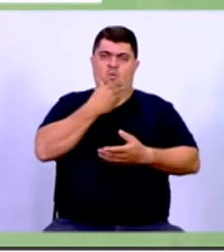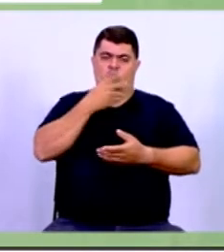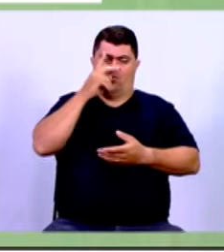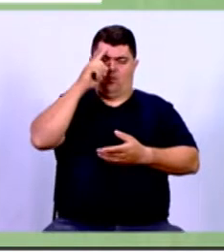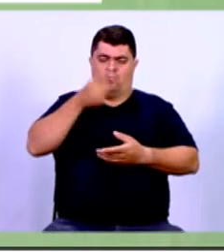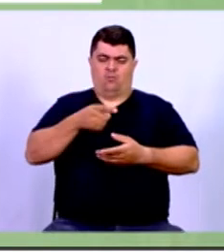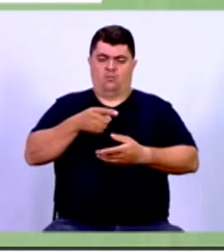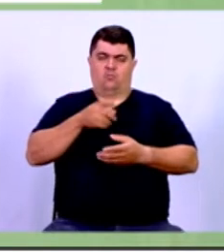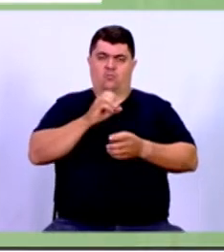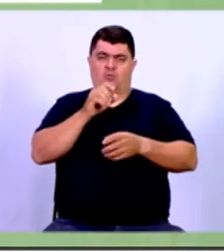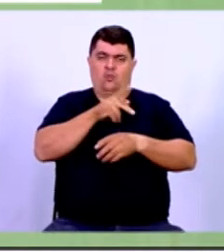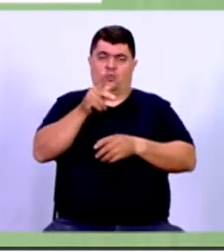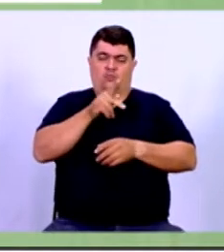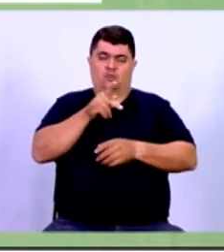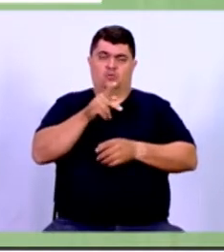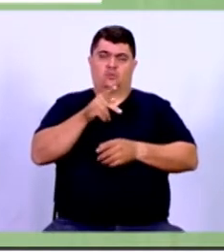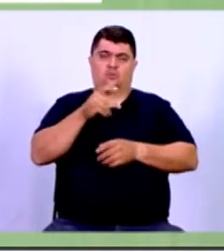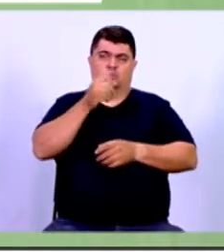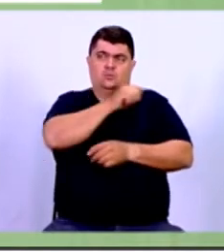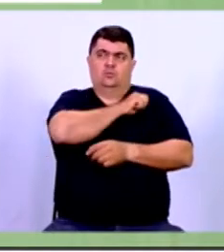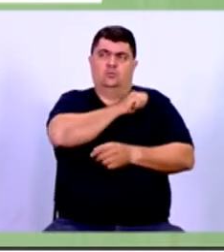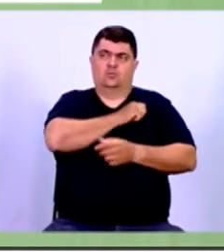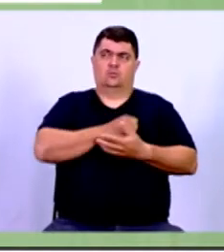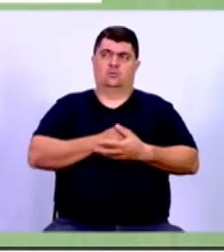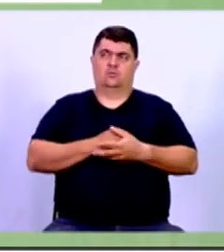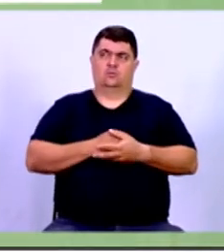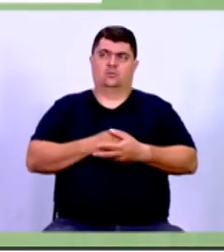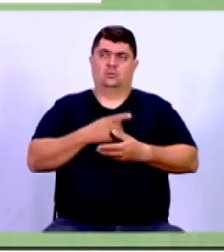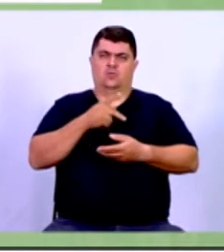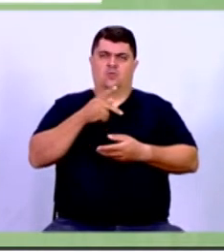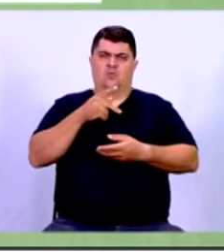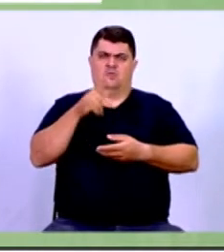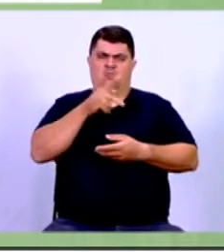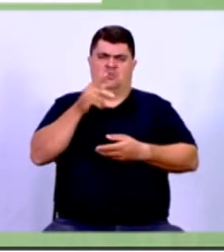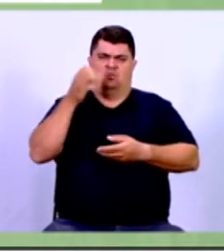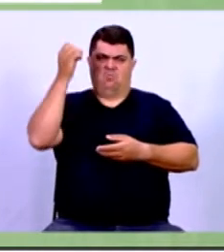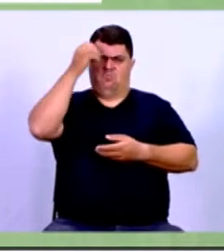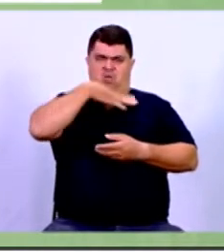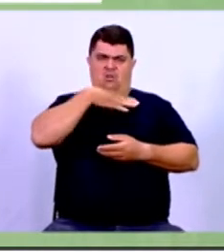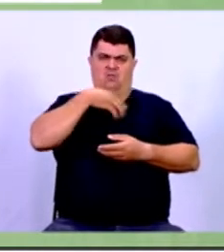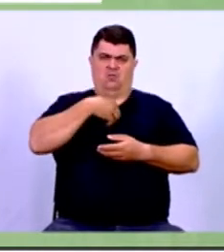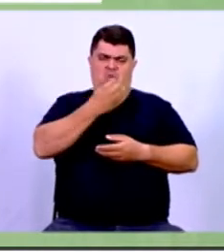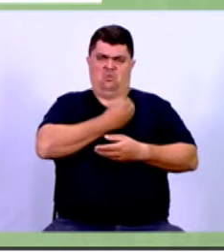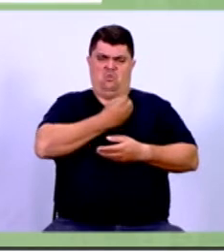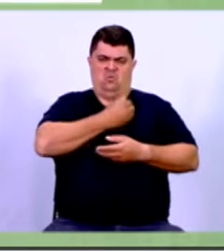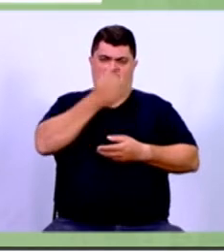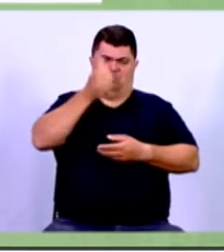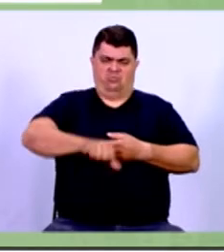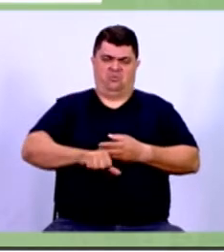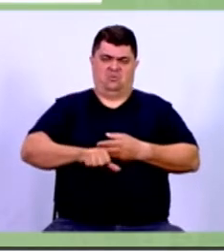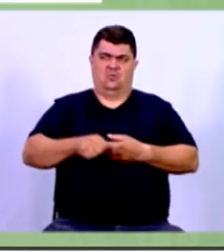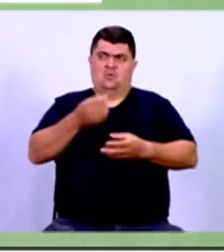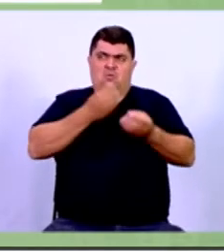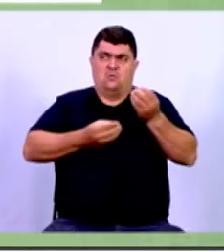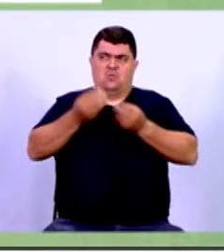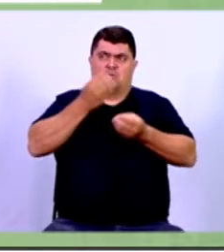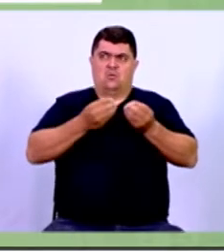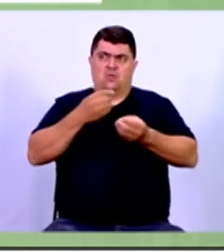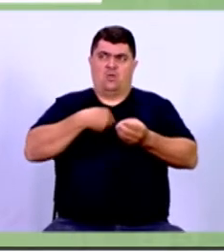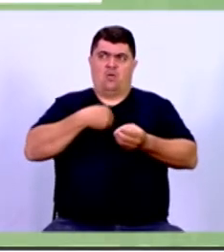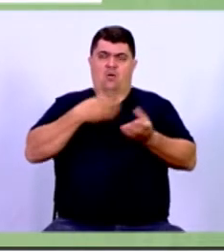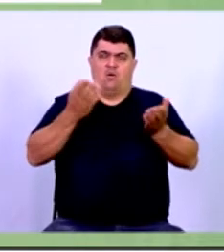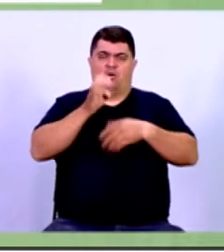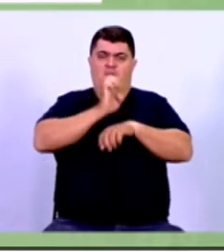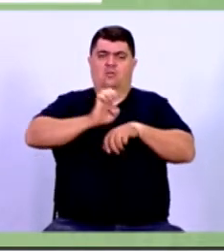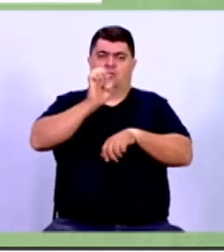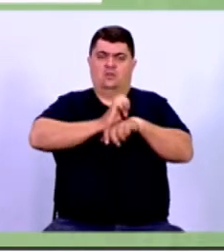o professor para o aluno. Poxa vida, professor grosso ainda me deu nota baixa. Pelo menos agora eu vou